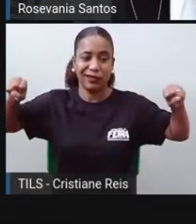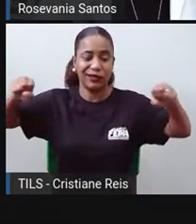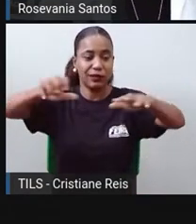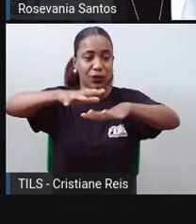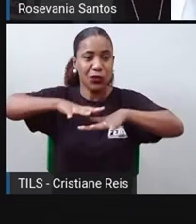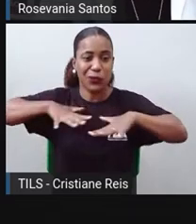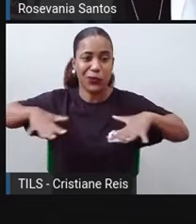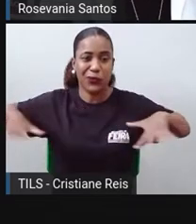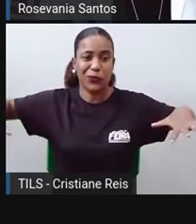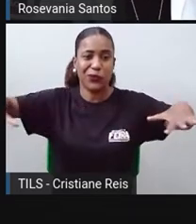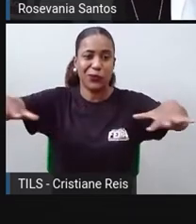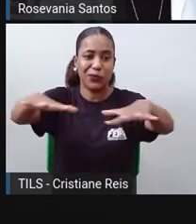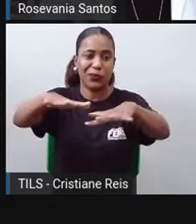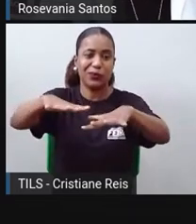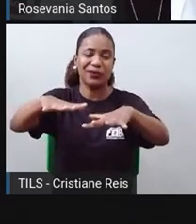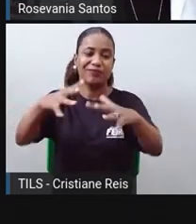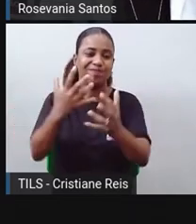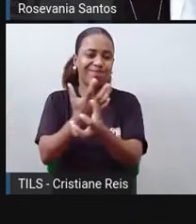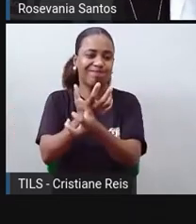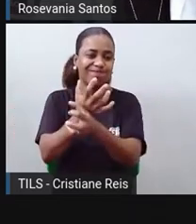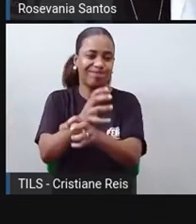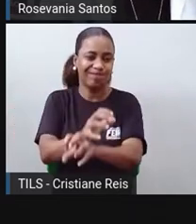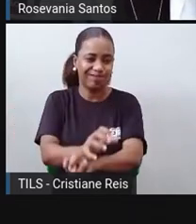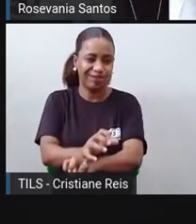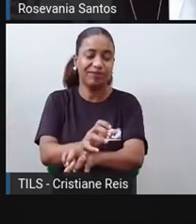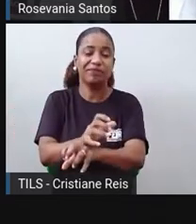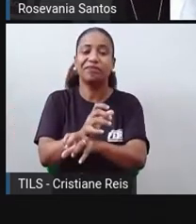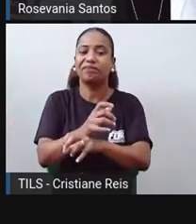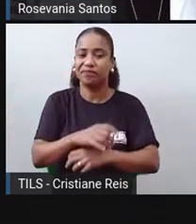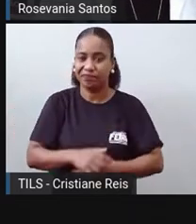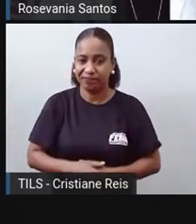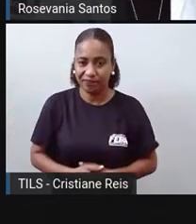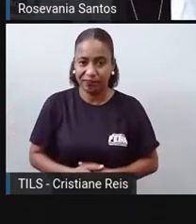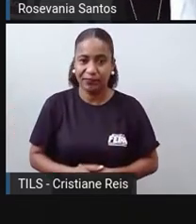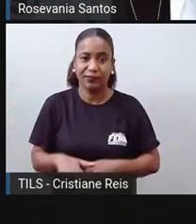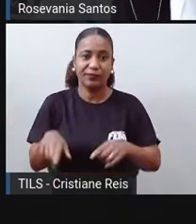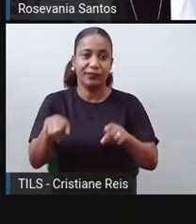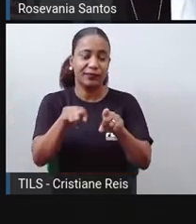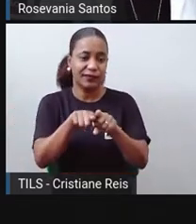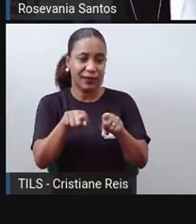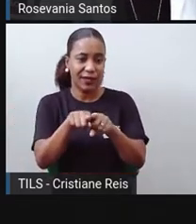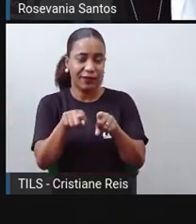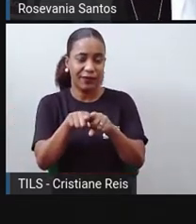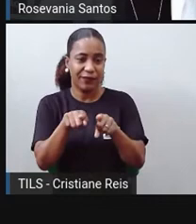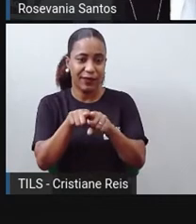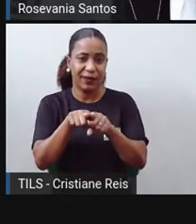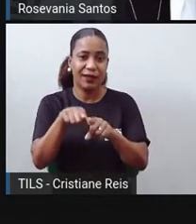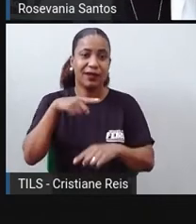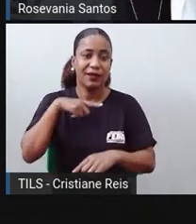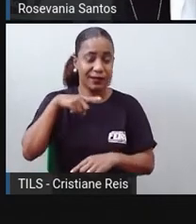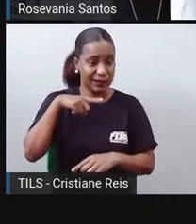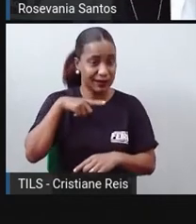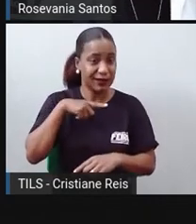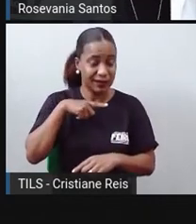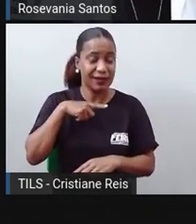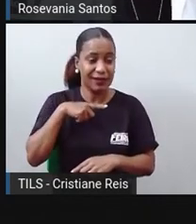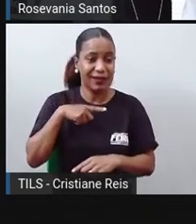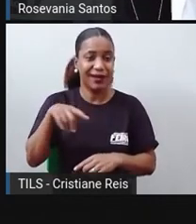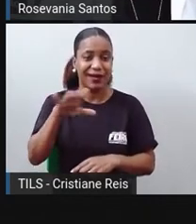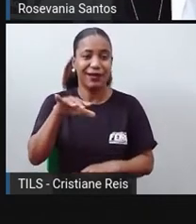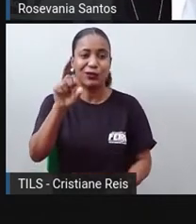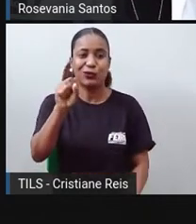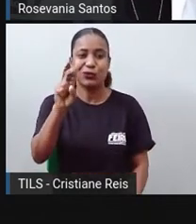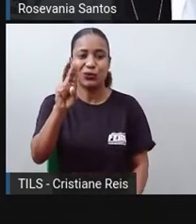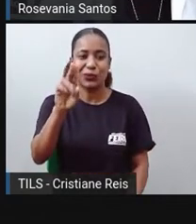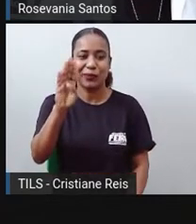representada, né, que representa a área de desertos. E a gente tem também a subtropical mediterrânea, que, né, a gente